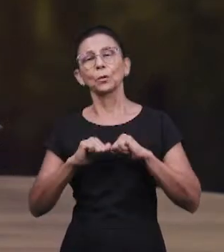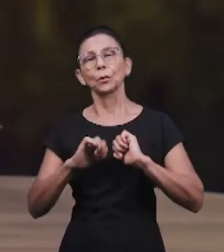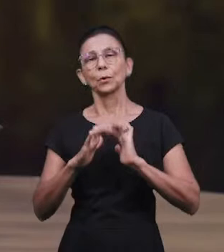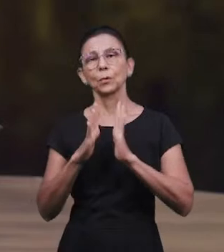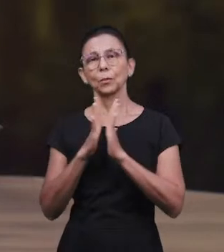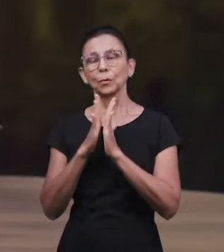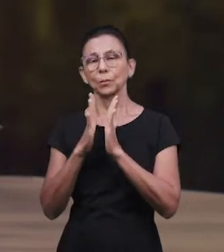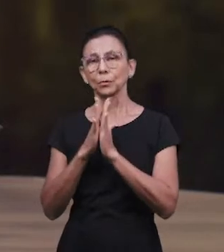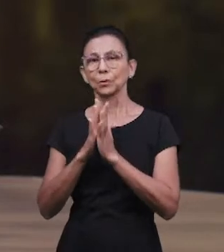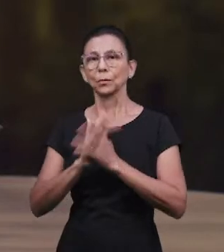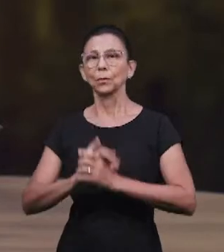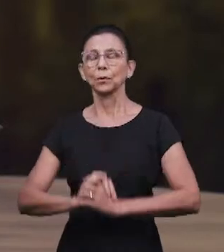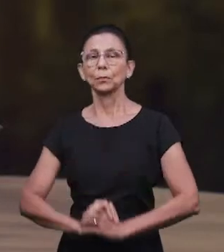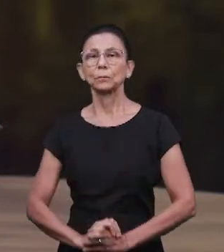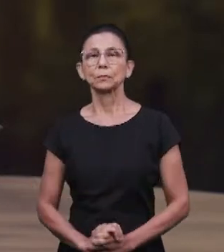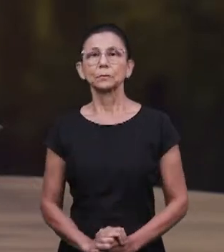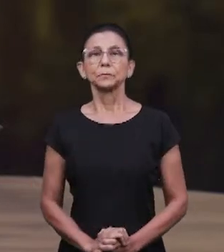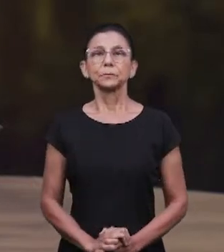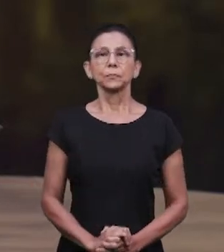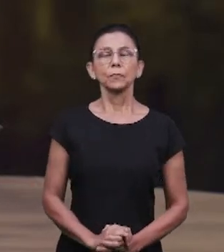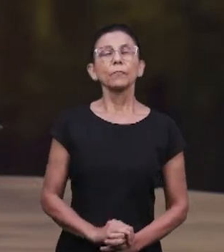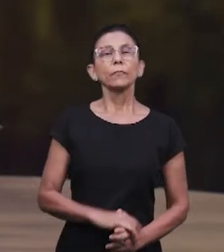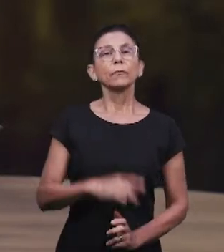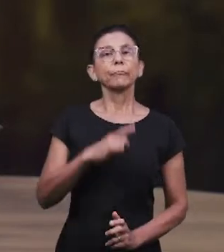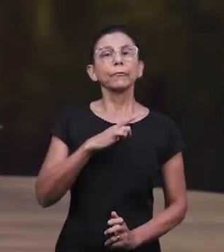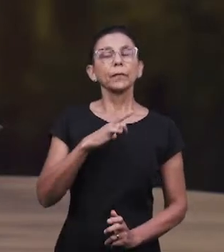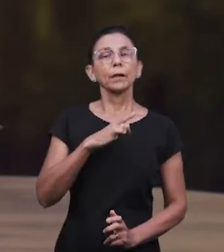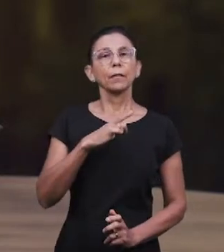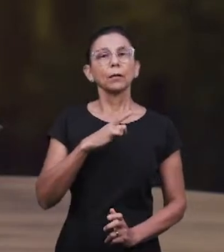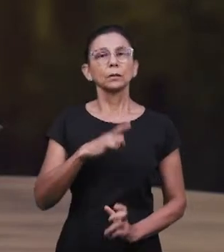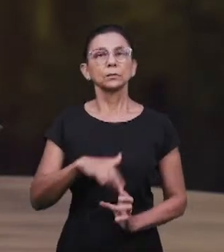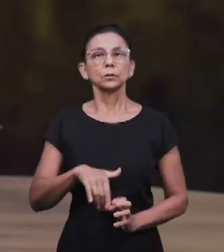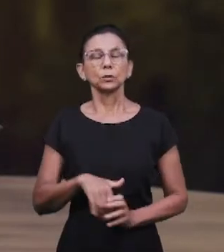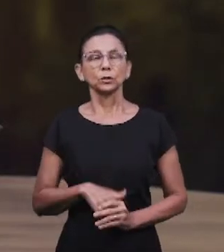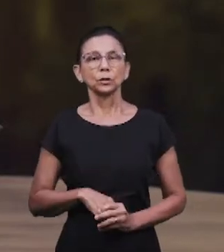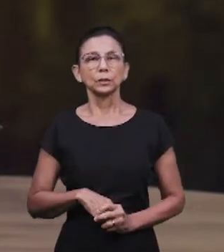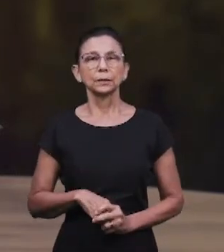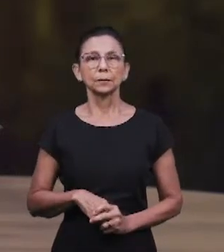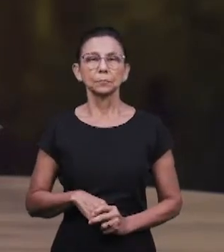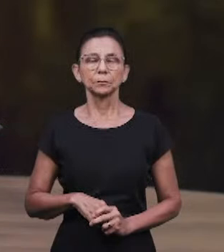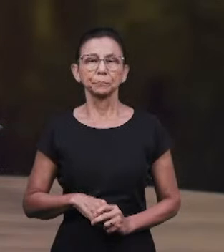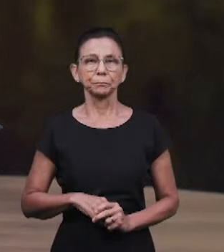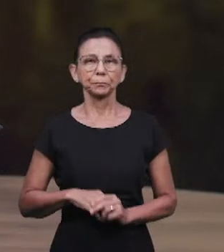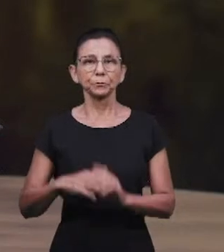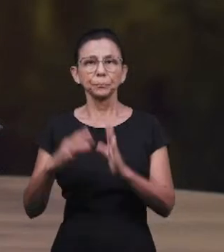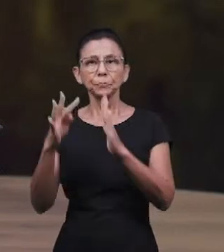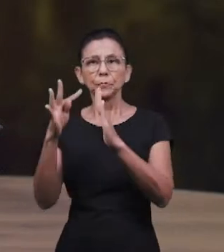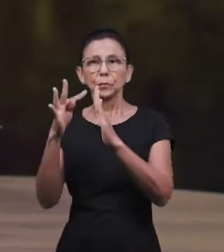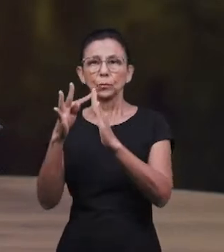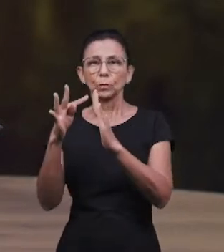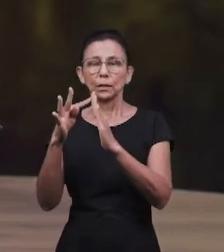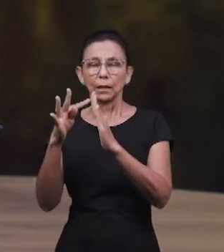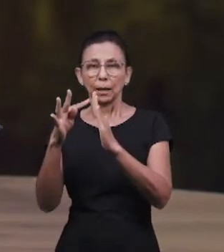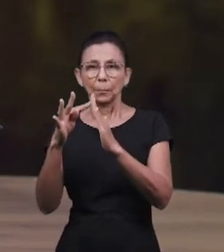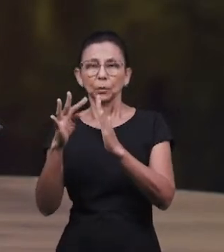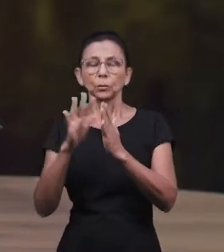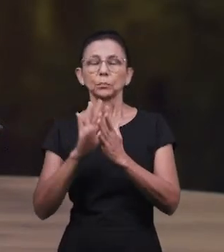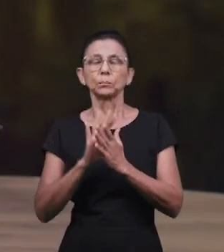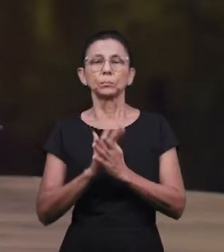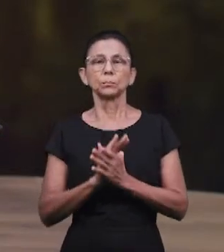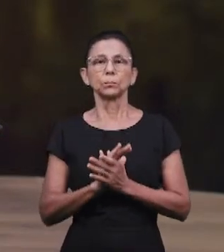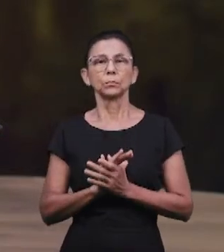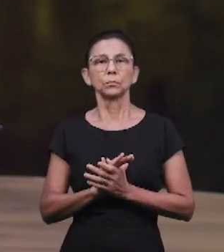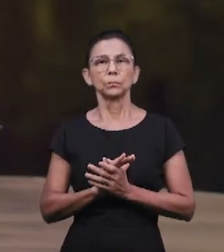o pastor, né, o que estava lá tomando conta do local em que eles iam